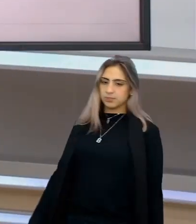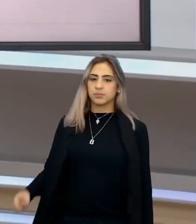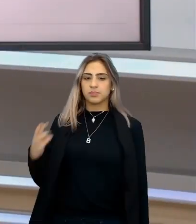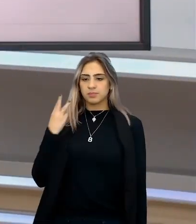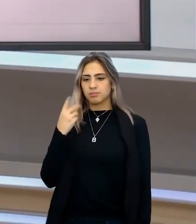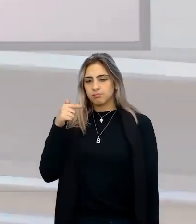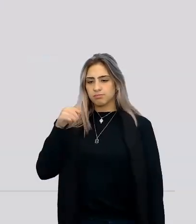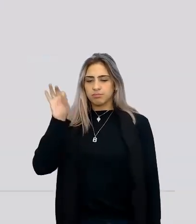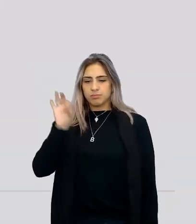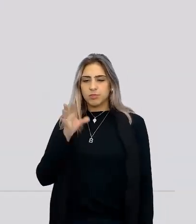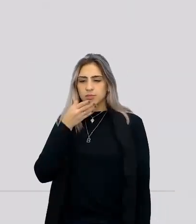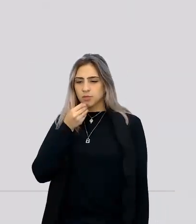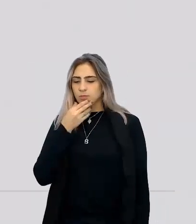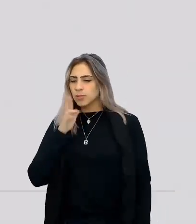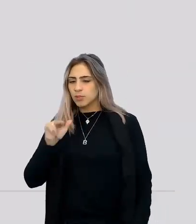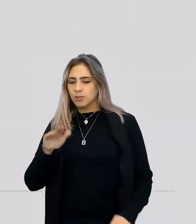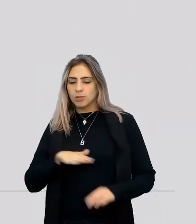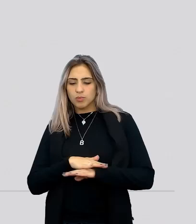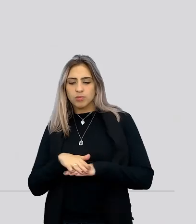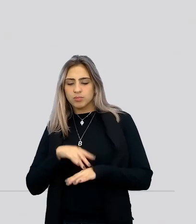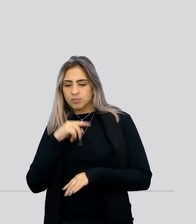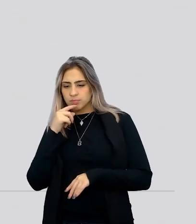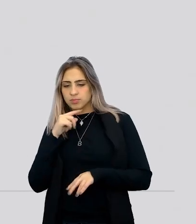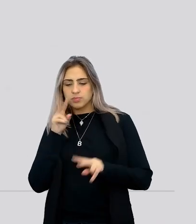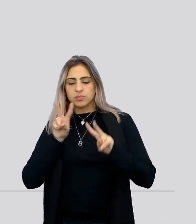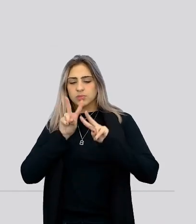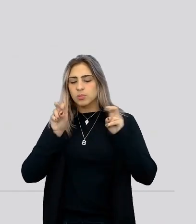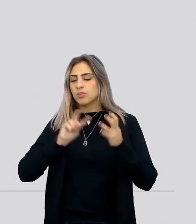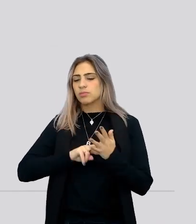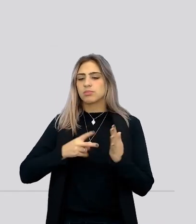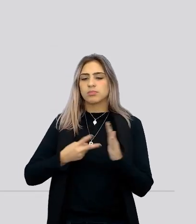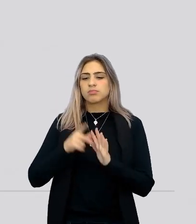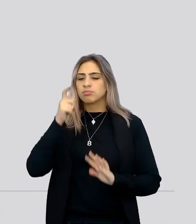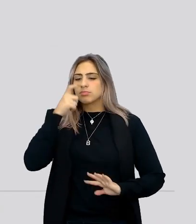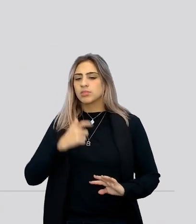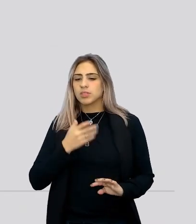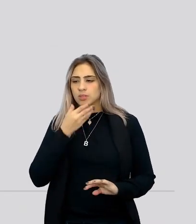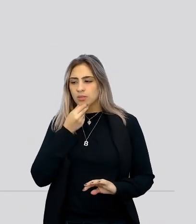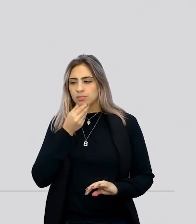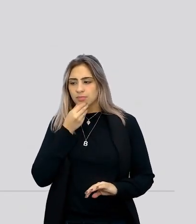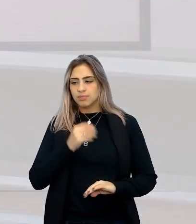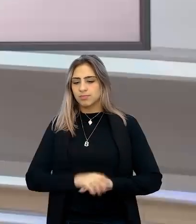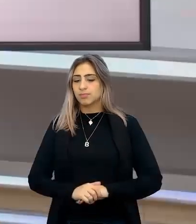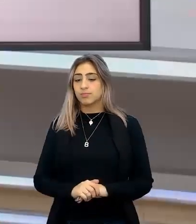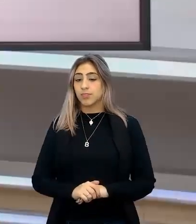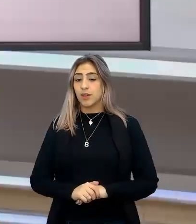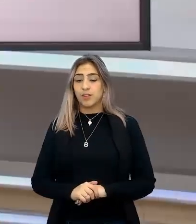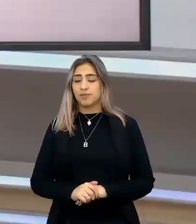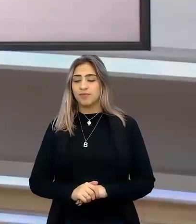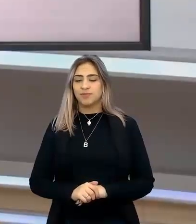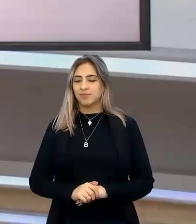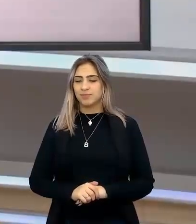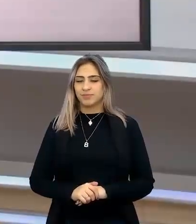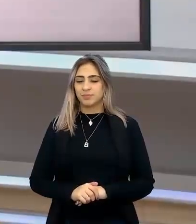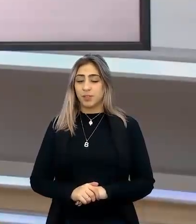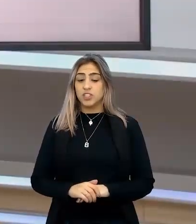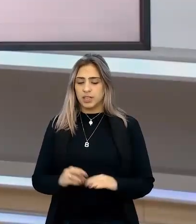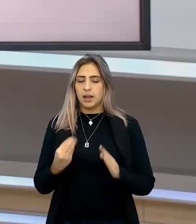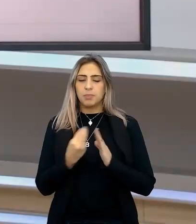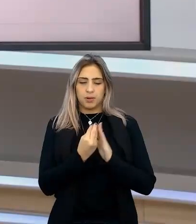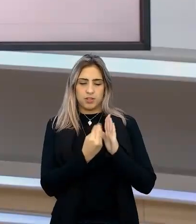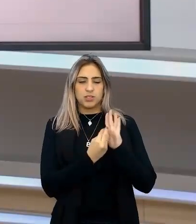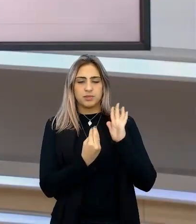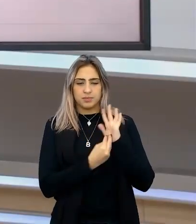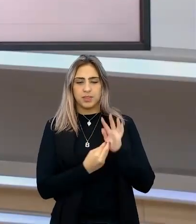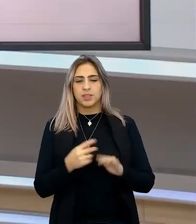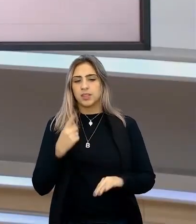37% dos homens nunca conversou com ninguém sobre o que significa ser homem. E aí, onde que esse menino vai aprendendo? Na